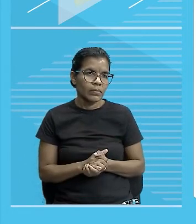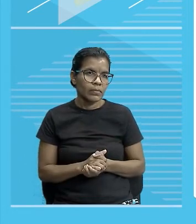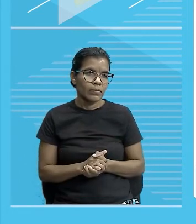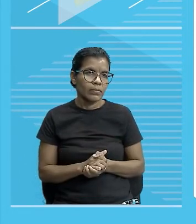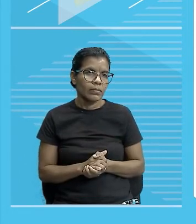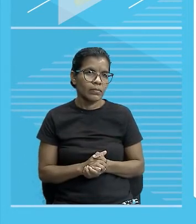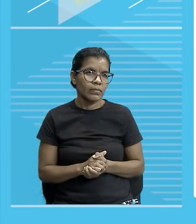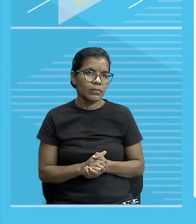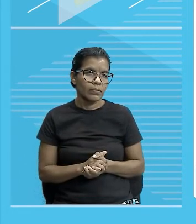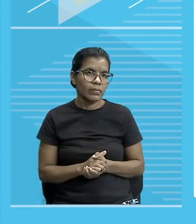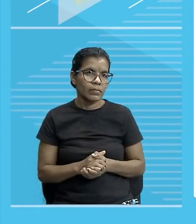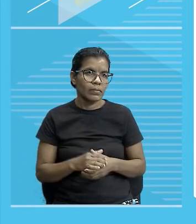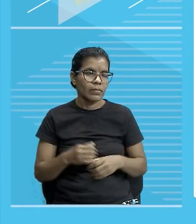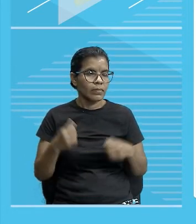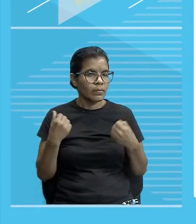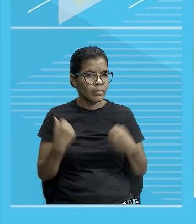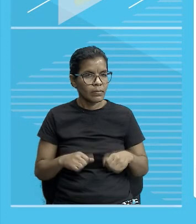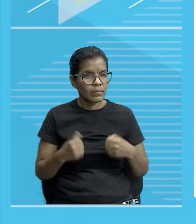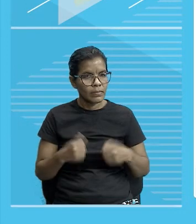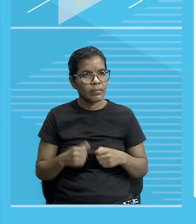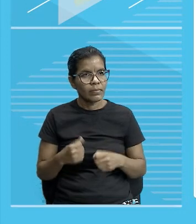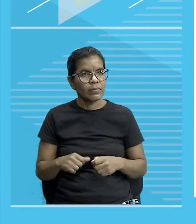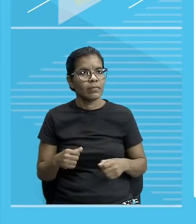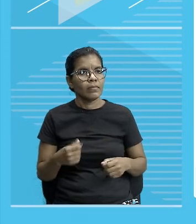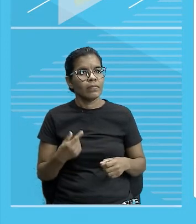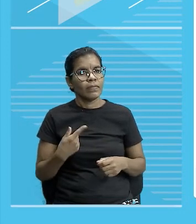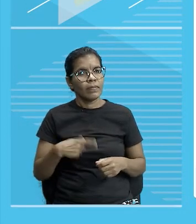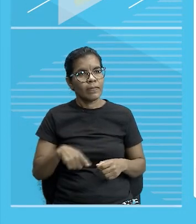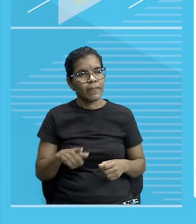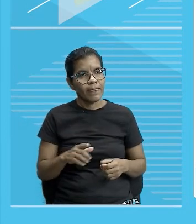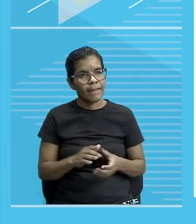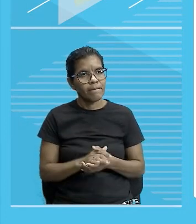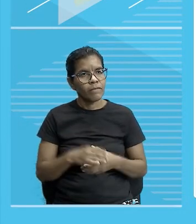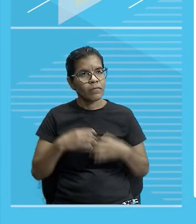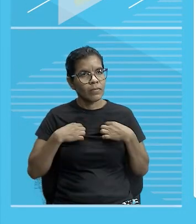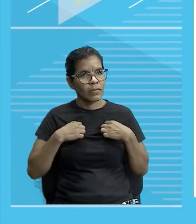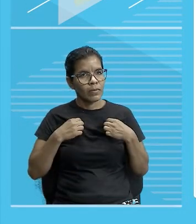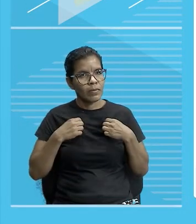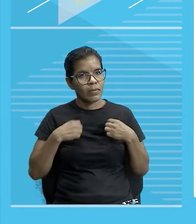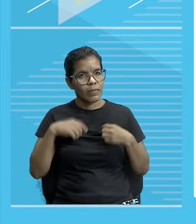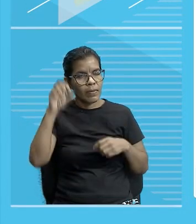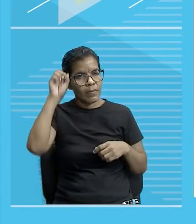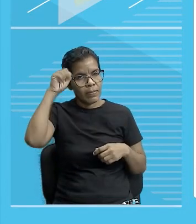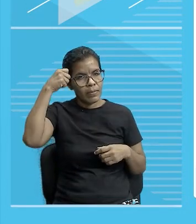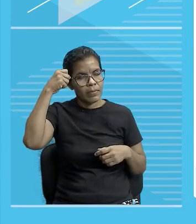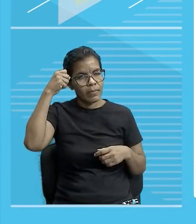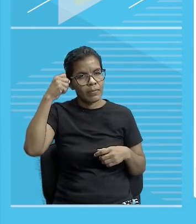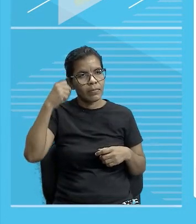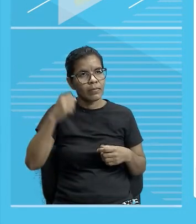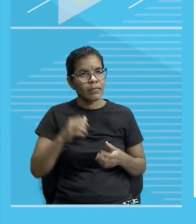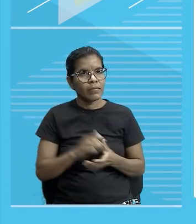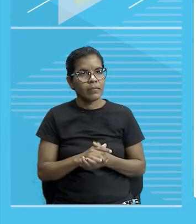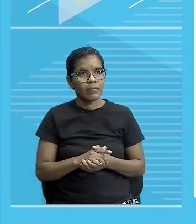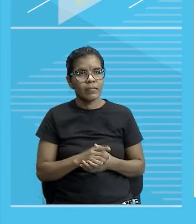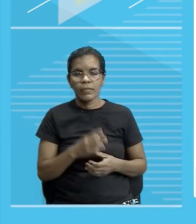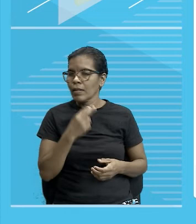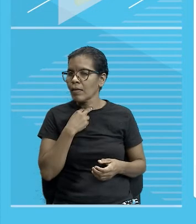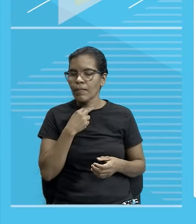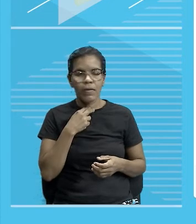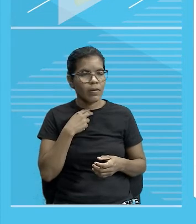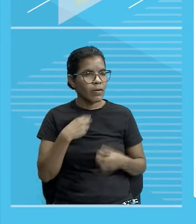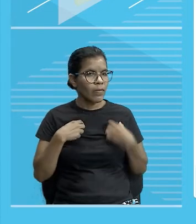são isso tu vai ter que ir com a roupa preta tá tu não pode ir com a roupa